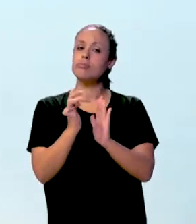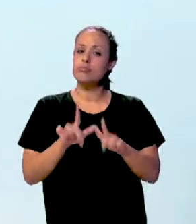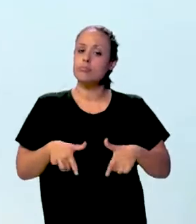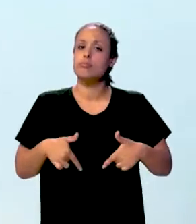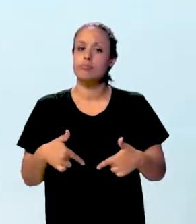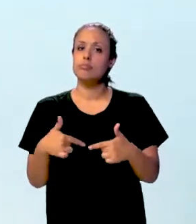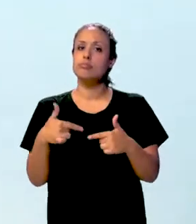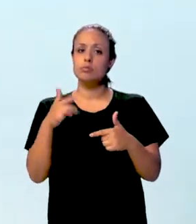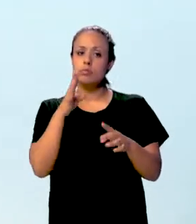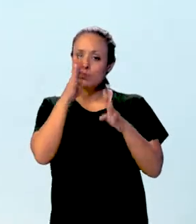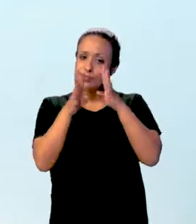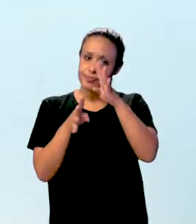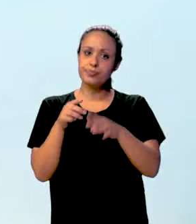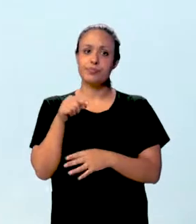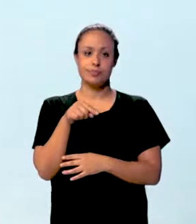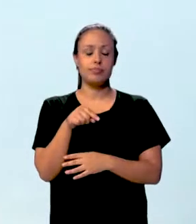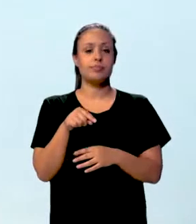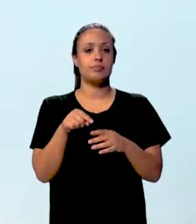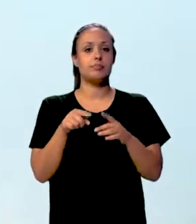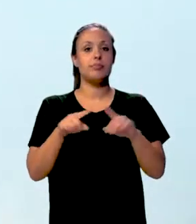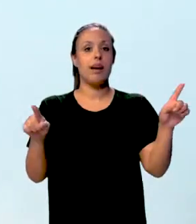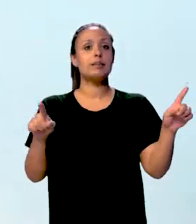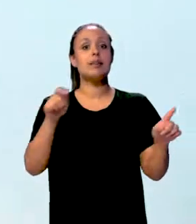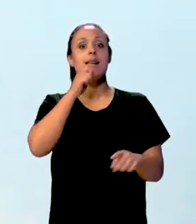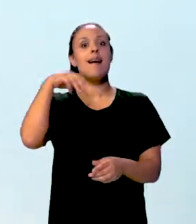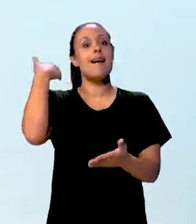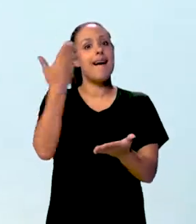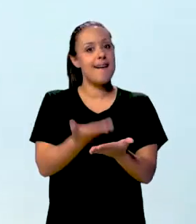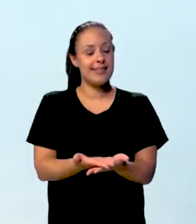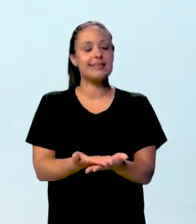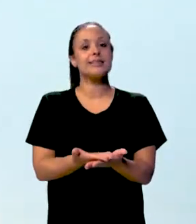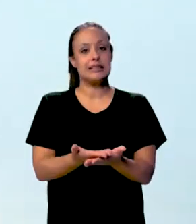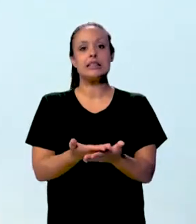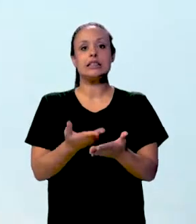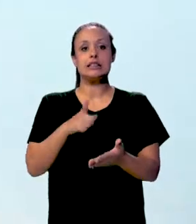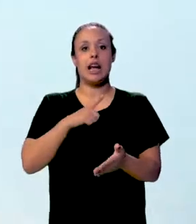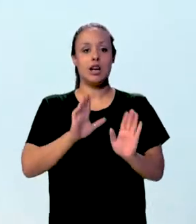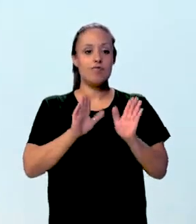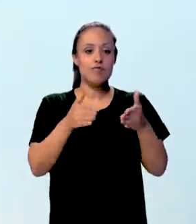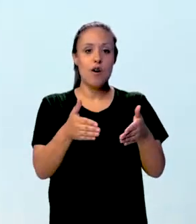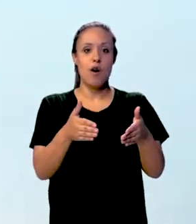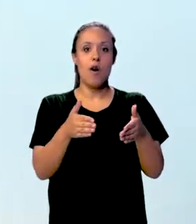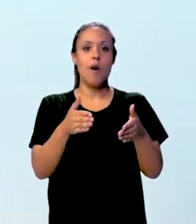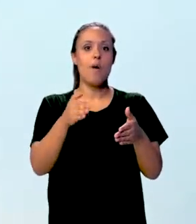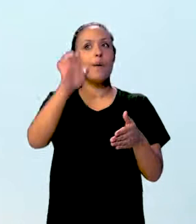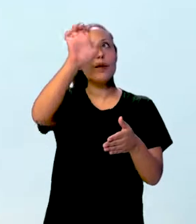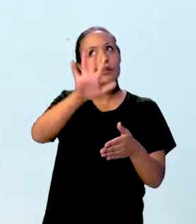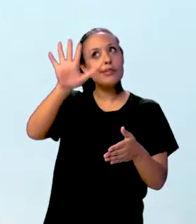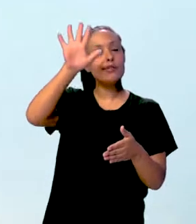isso, ela ainda é muito focada nesse ideal de humano que não é o humano que nós temos aqui nas suas multiplicidades da colônia,